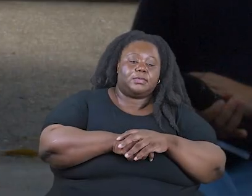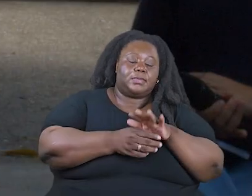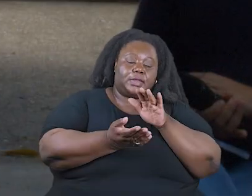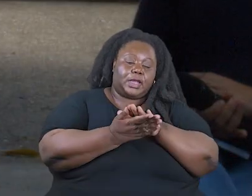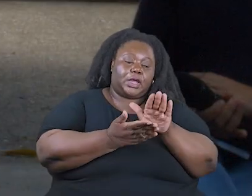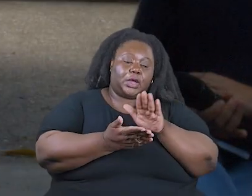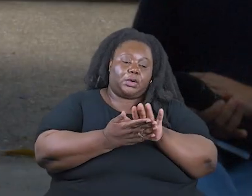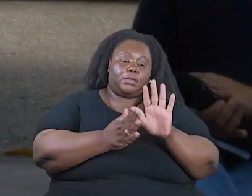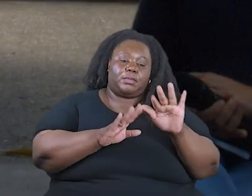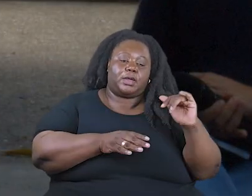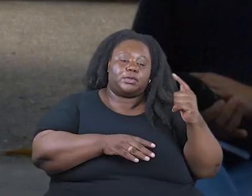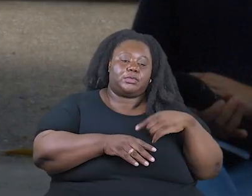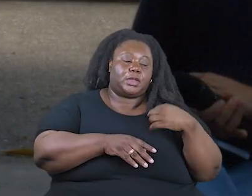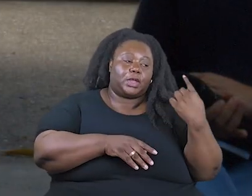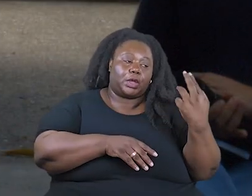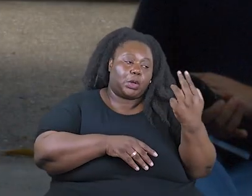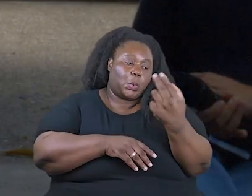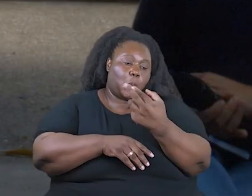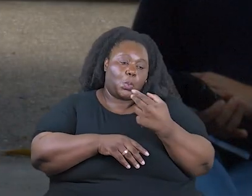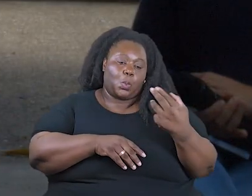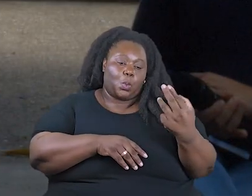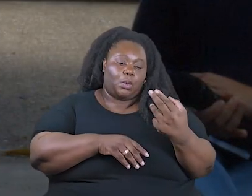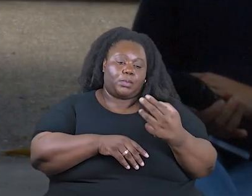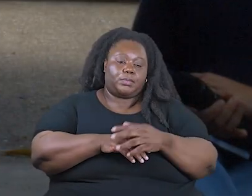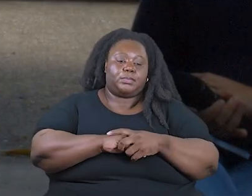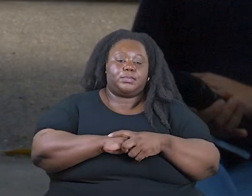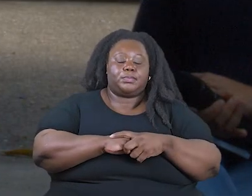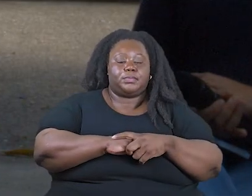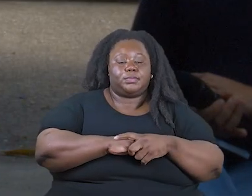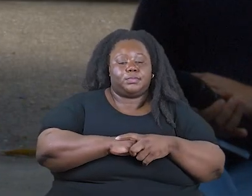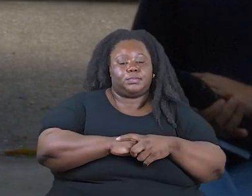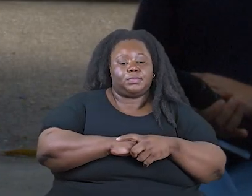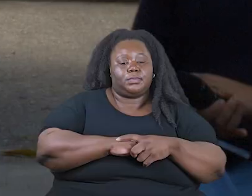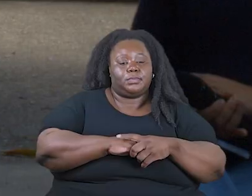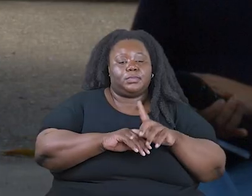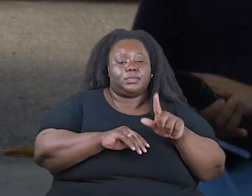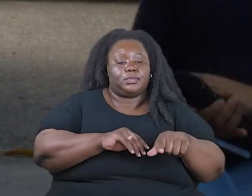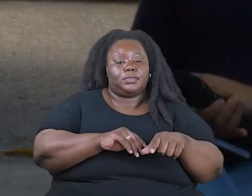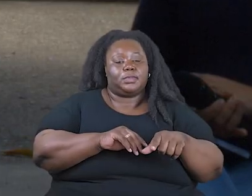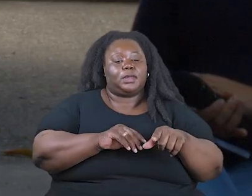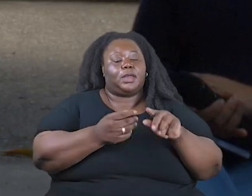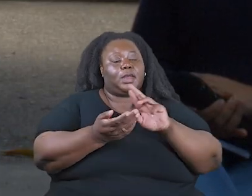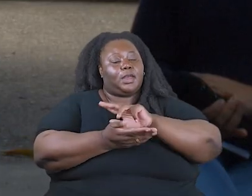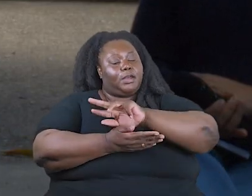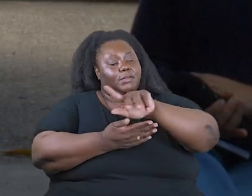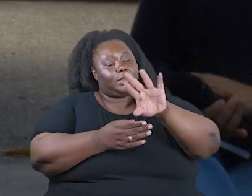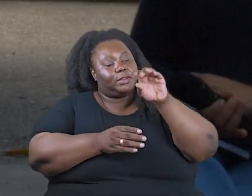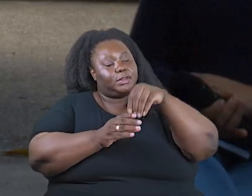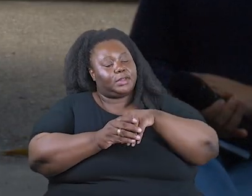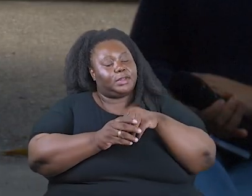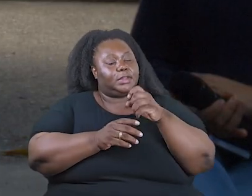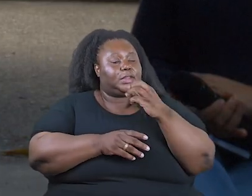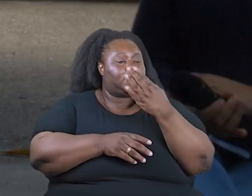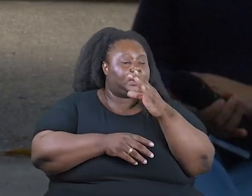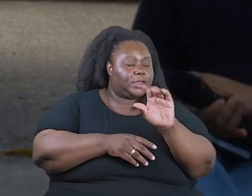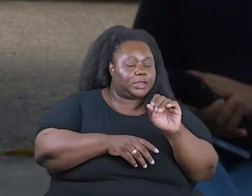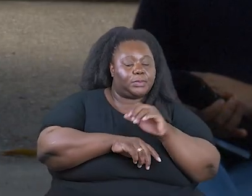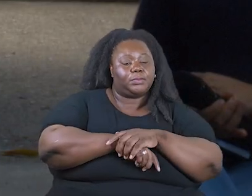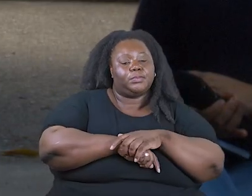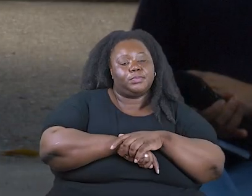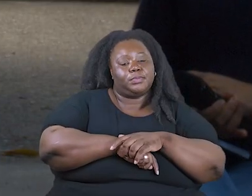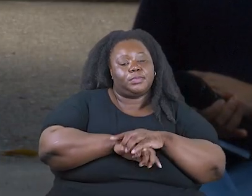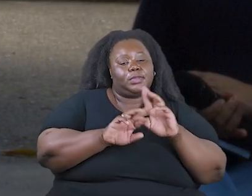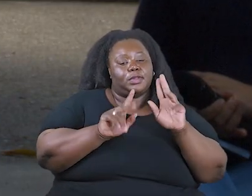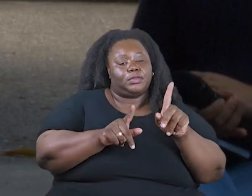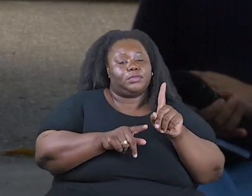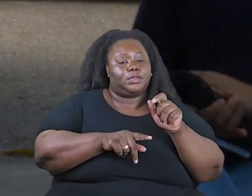130 cópias, mas não tem nenhum exemplar igual ao outro. Então isso é a variação dentro da edição.